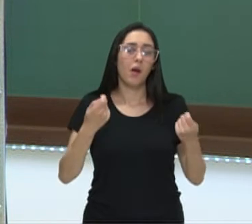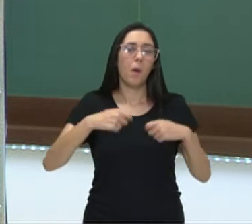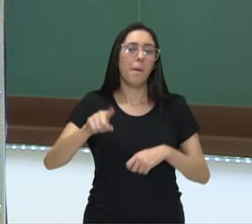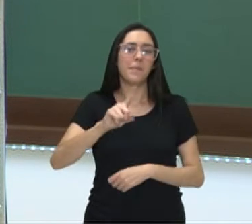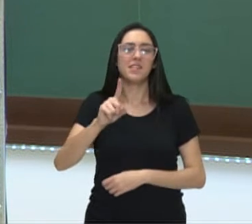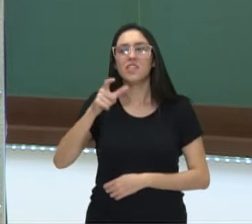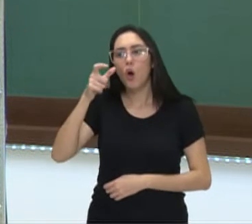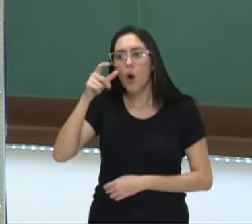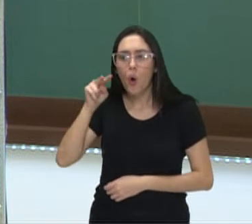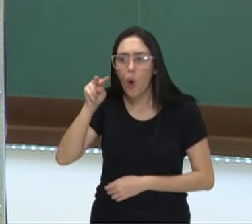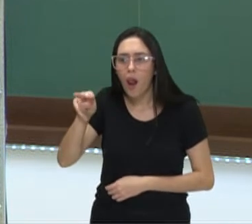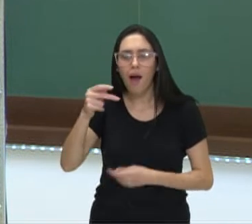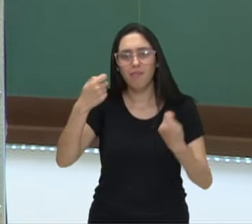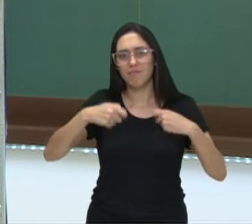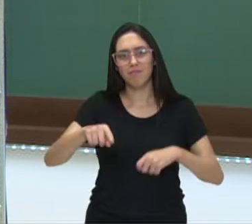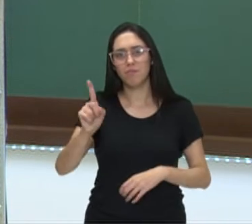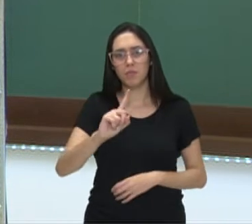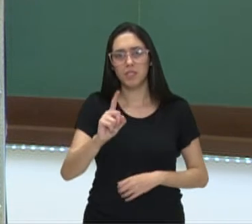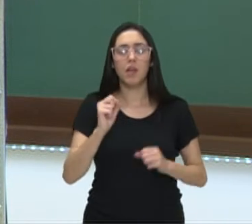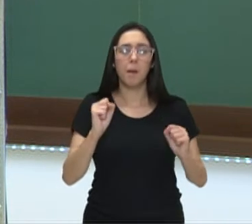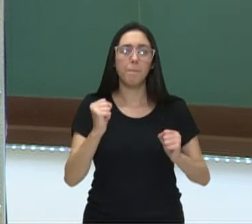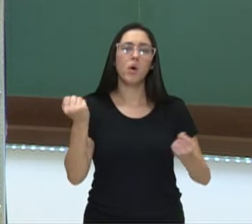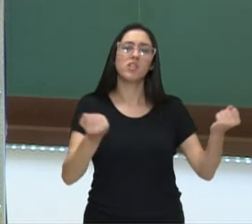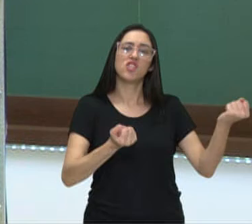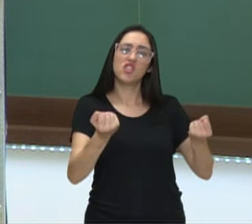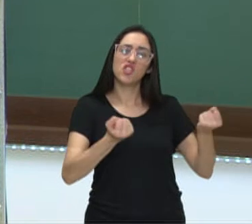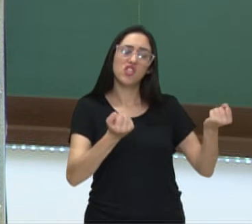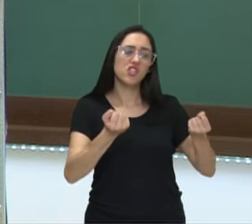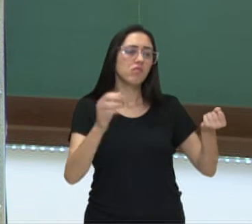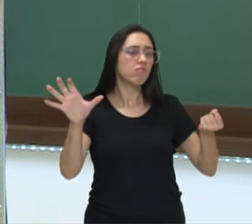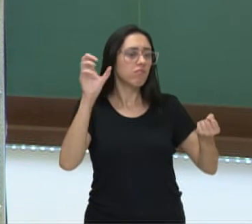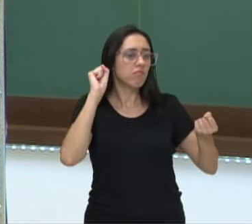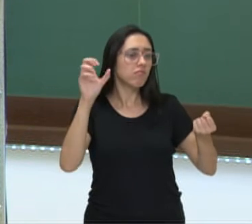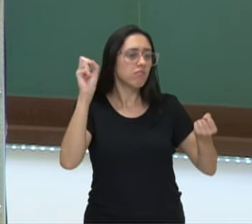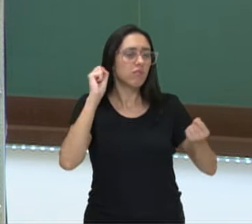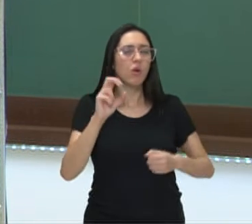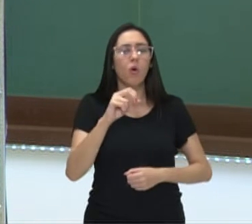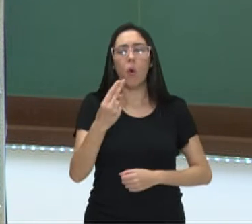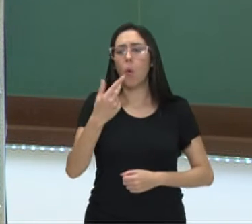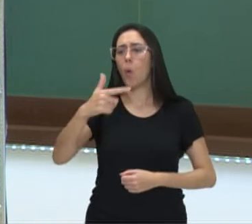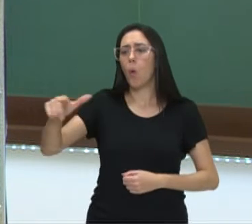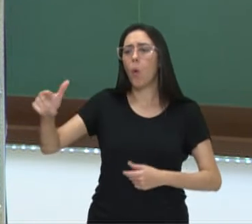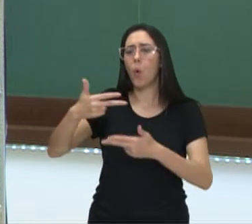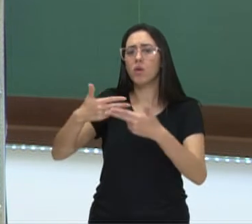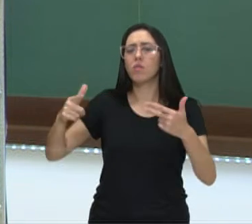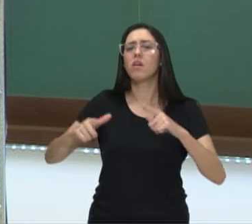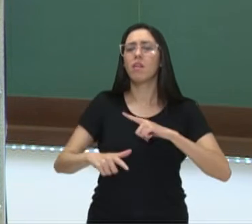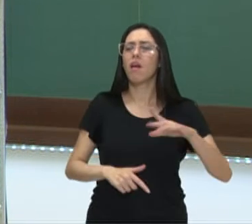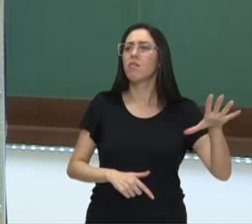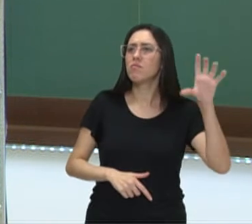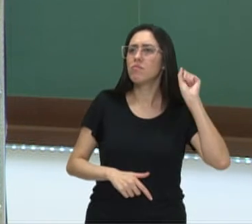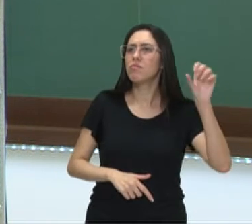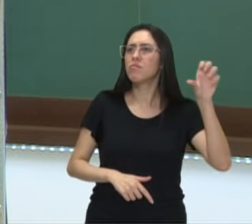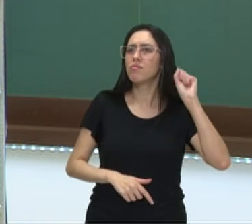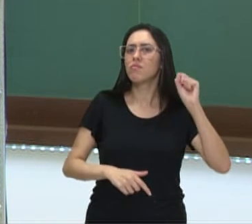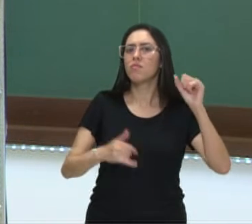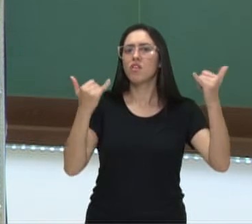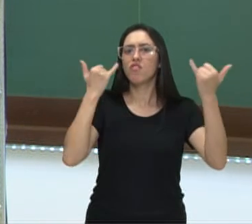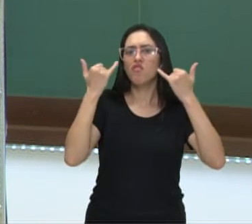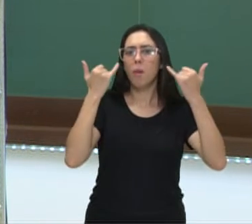para ele. Você pode estar dirigindo ou realizando outras tarefas e o rádio vai estar ali